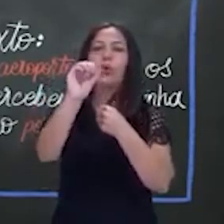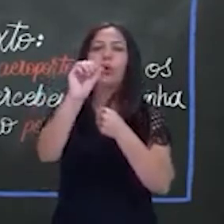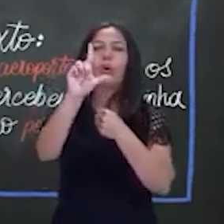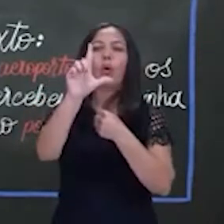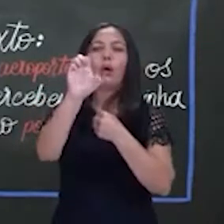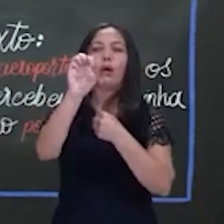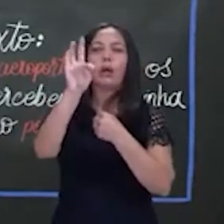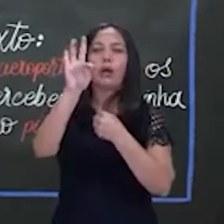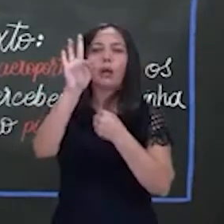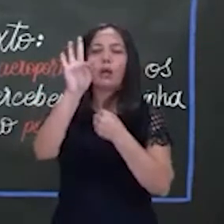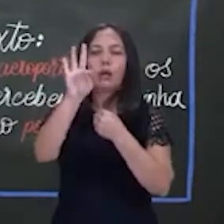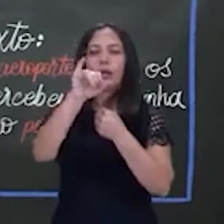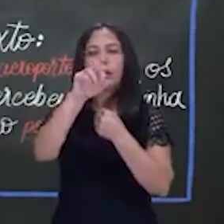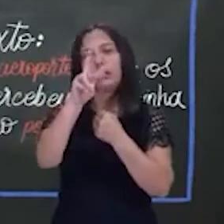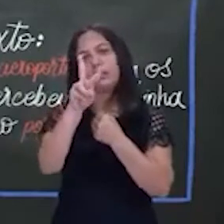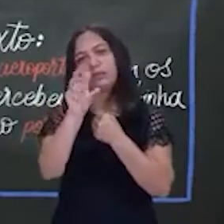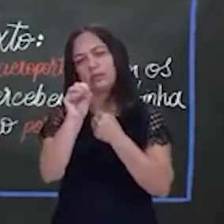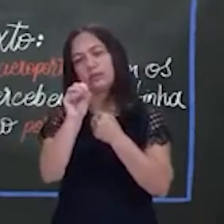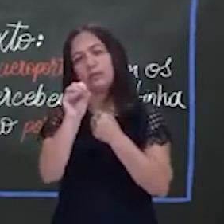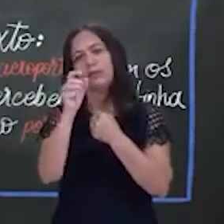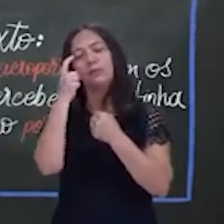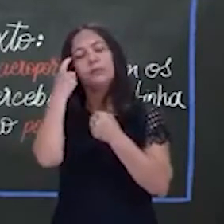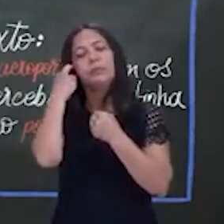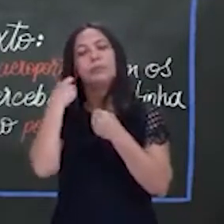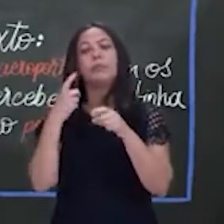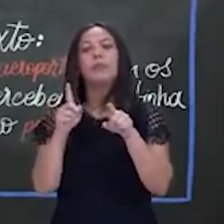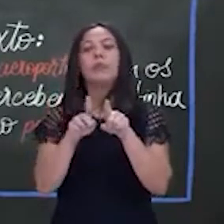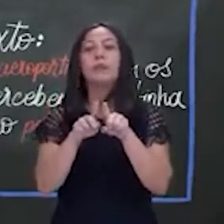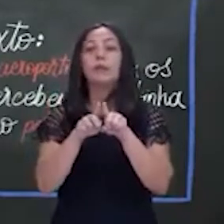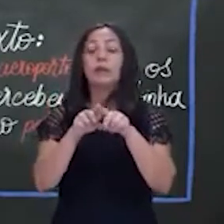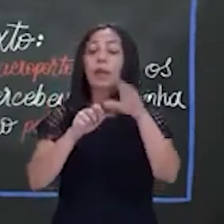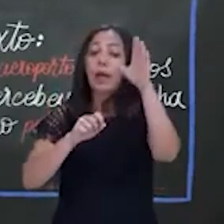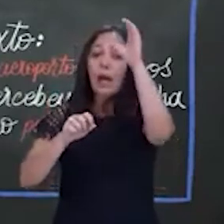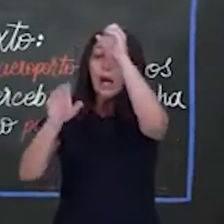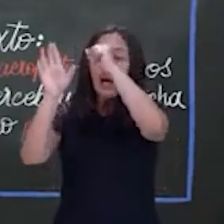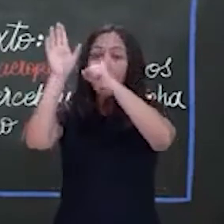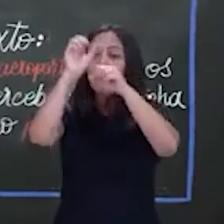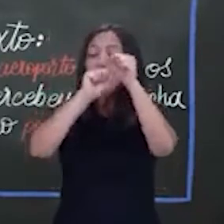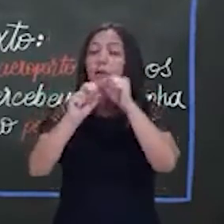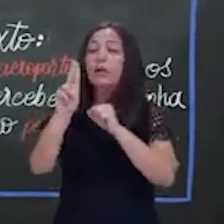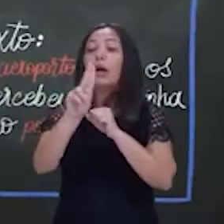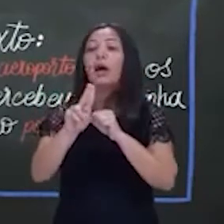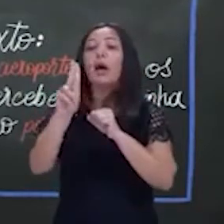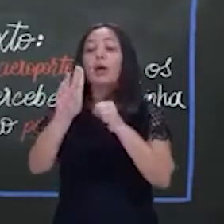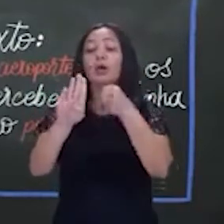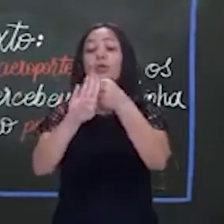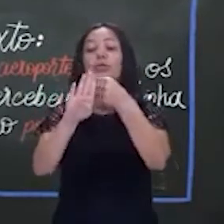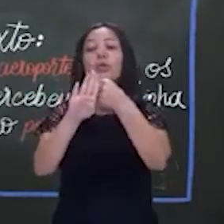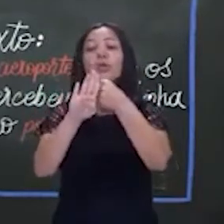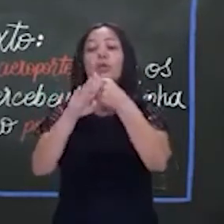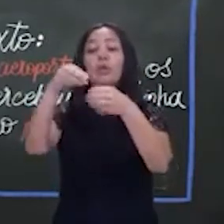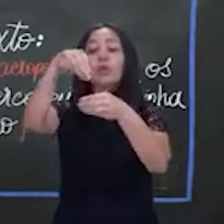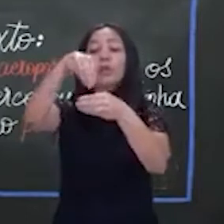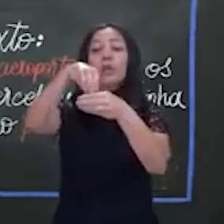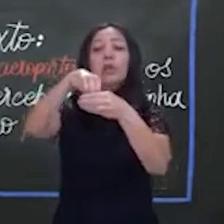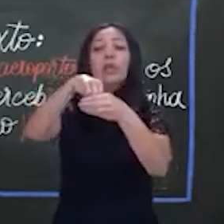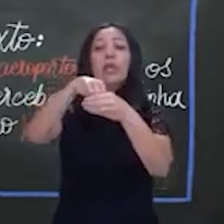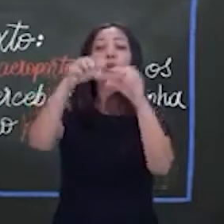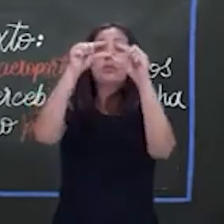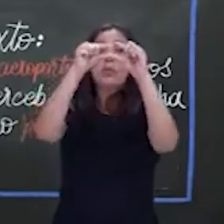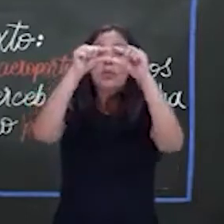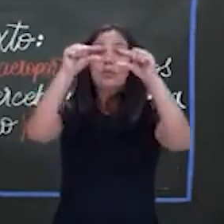a gente tem que agora aprender a aplicar esses substantivos dentro de um contexto. Ou seja, eu preciso de uma frase, eu preciso de um texto onde esses substantivos